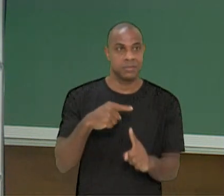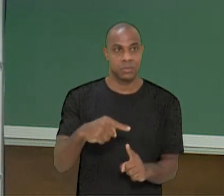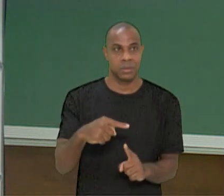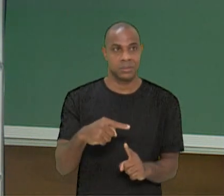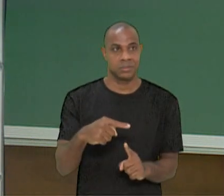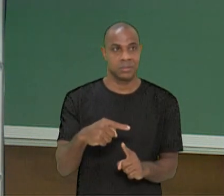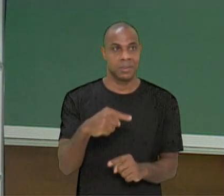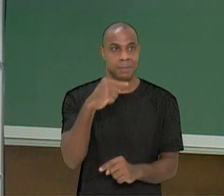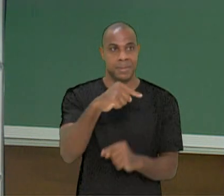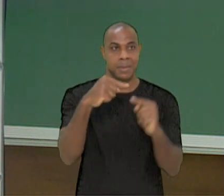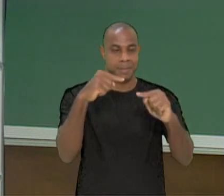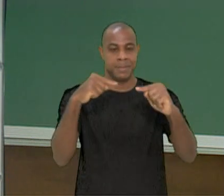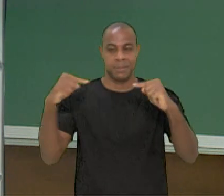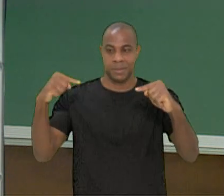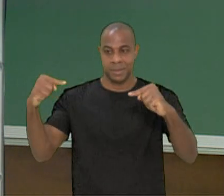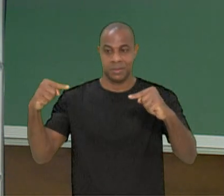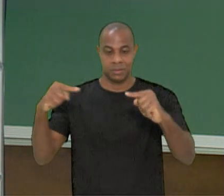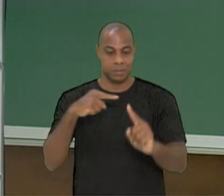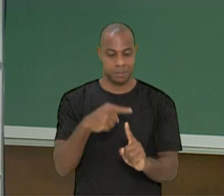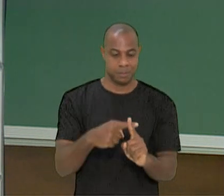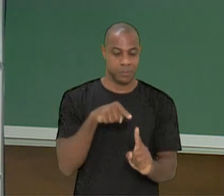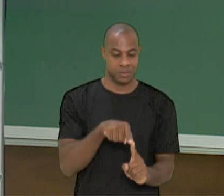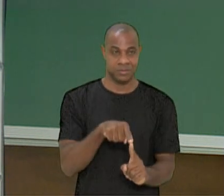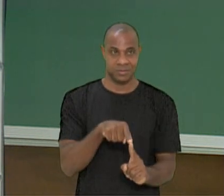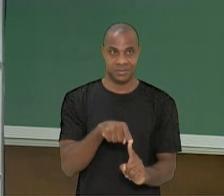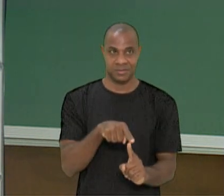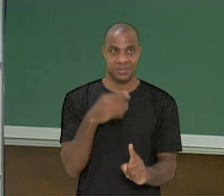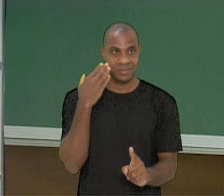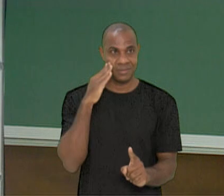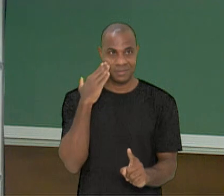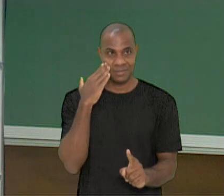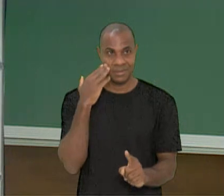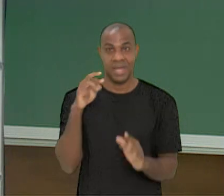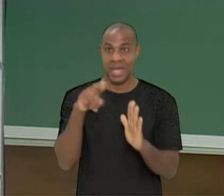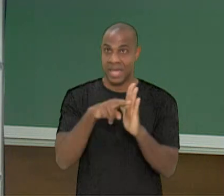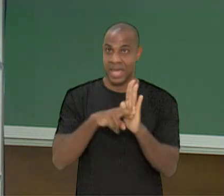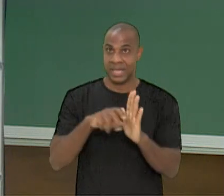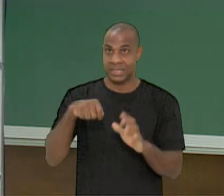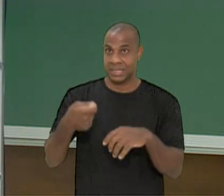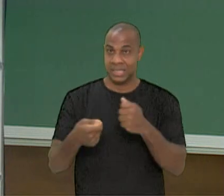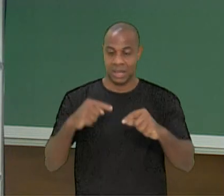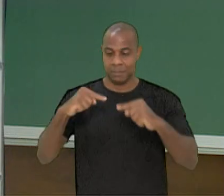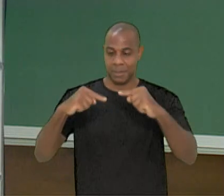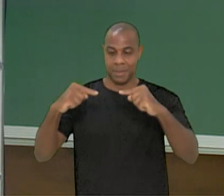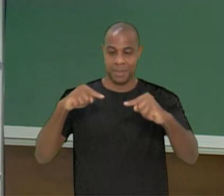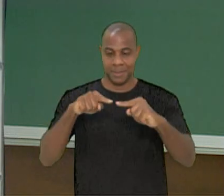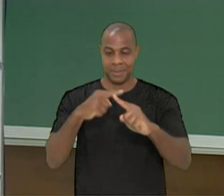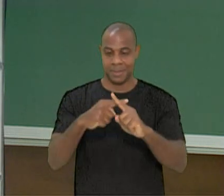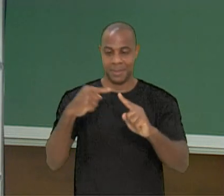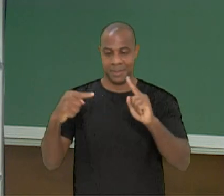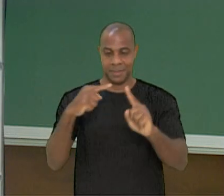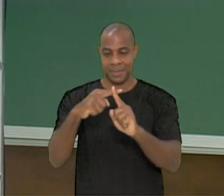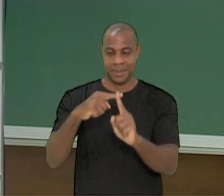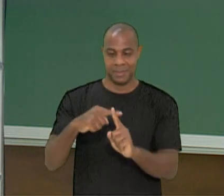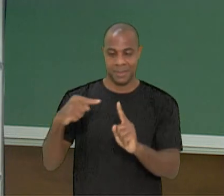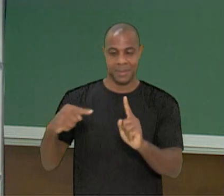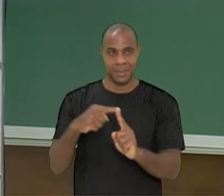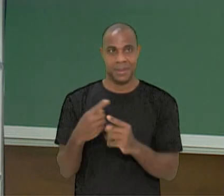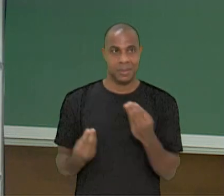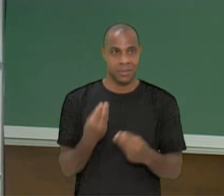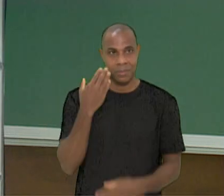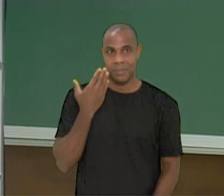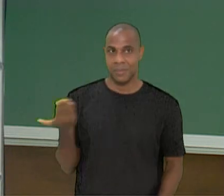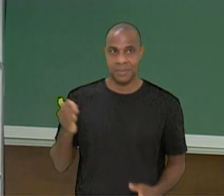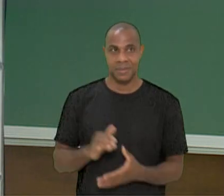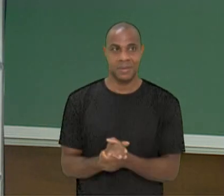continua. Regra de sinais. 3 positivo com 4 positivo, mais com mais é mais. E depois, esse